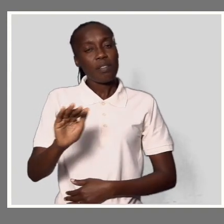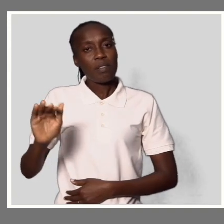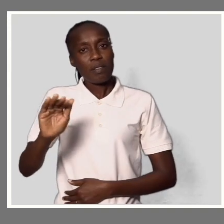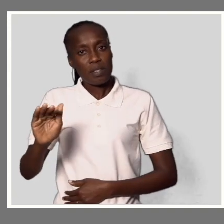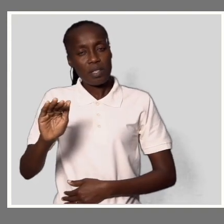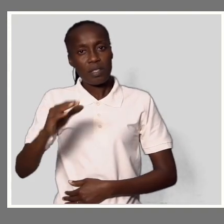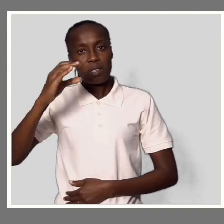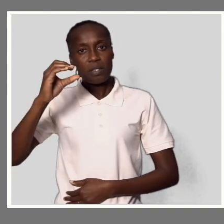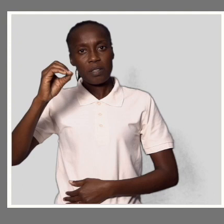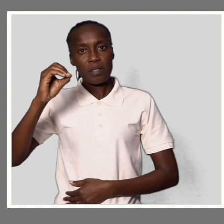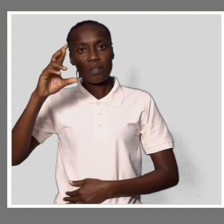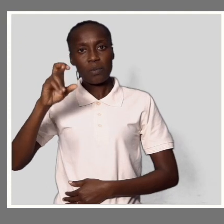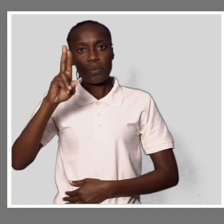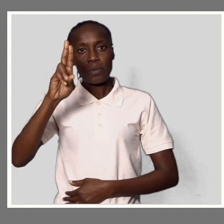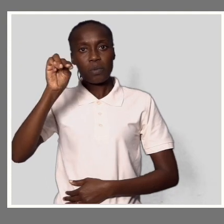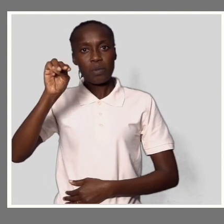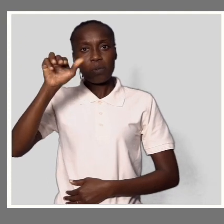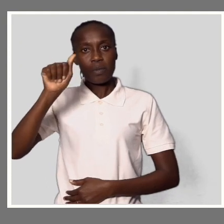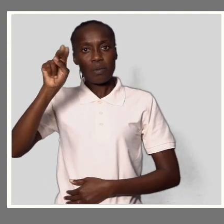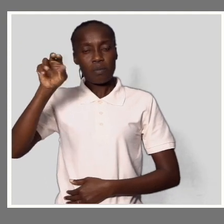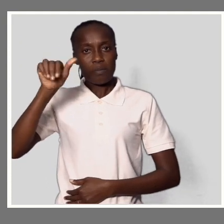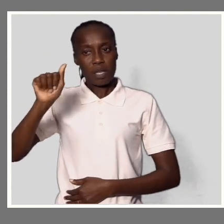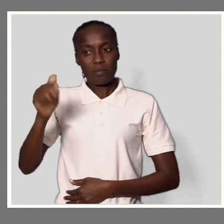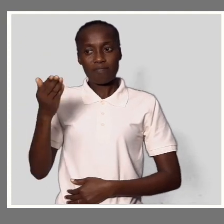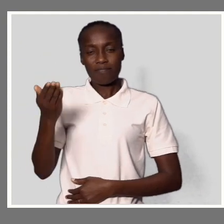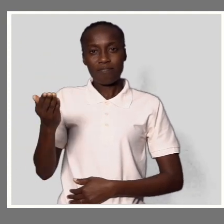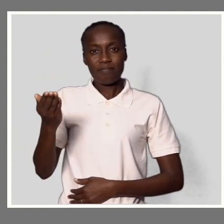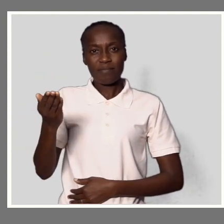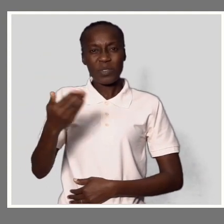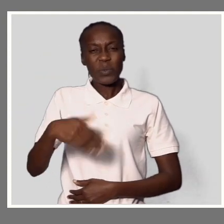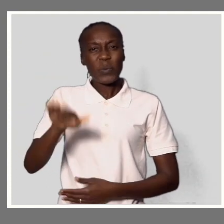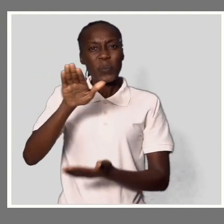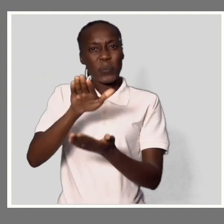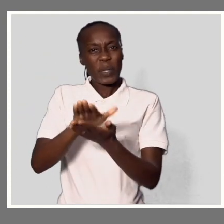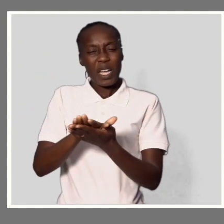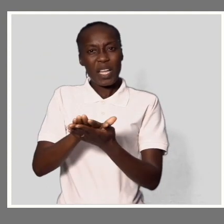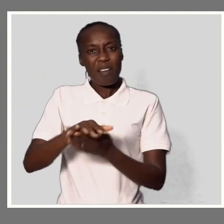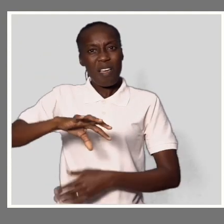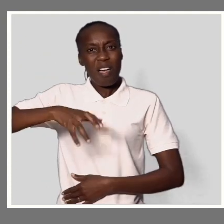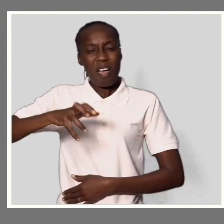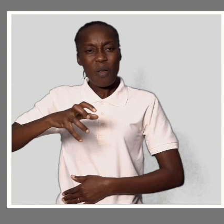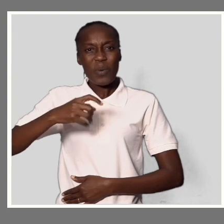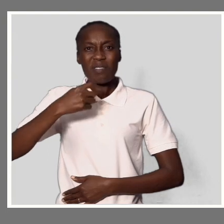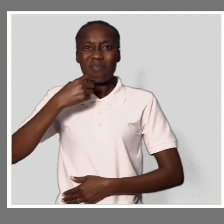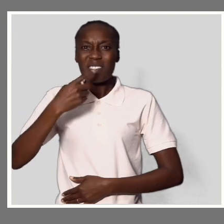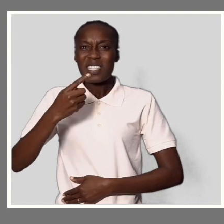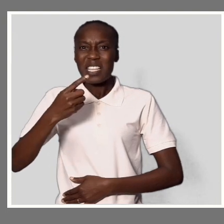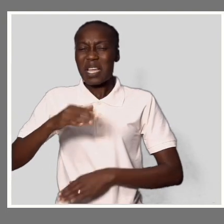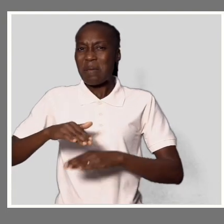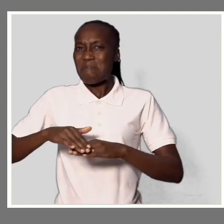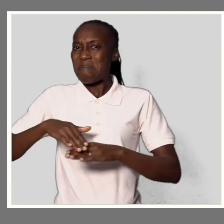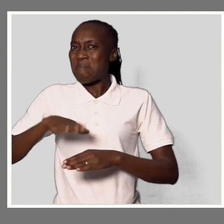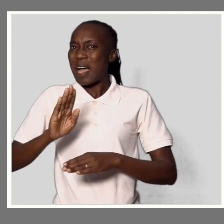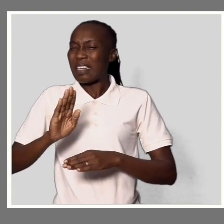a zona de Curumana Sede não é uma zona com fraca cobertura